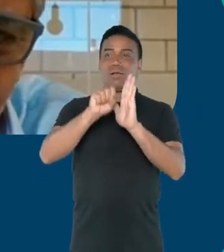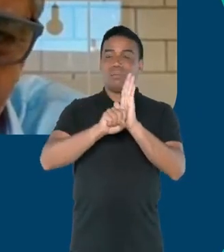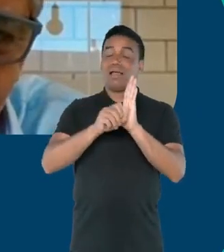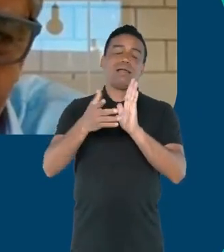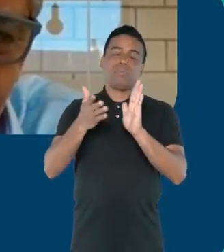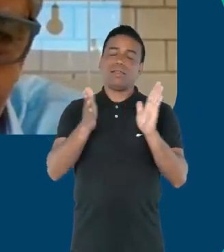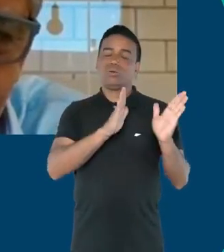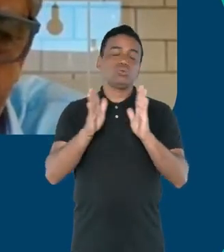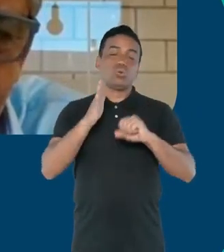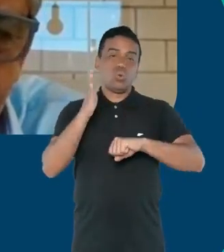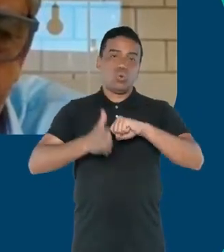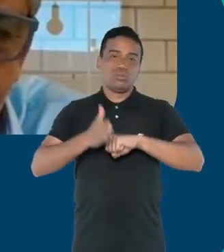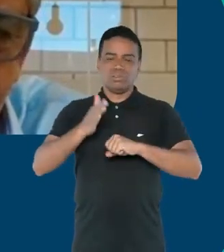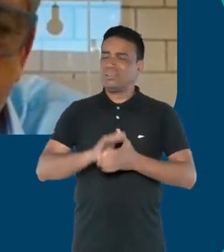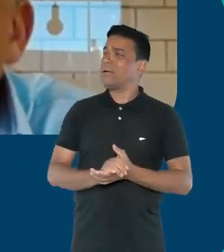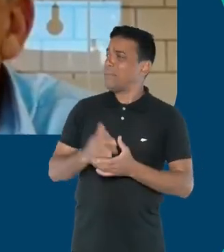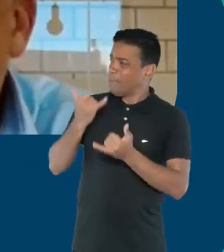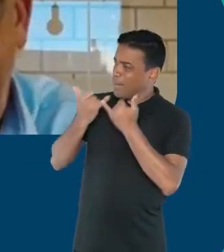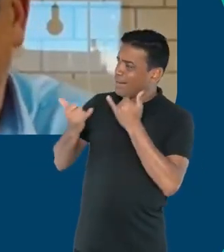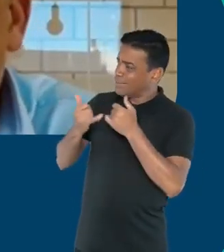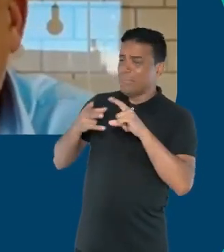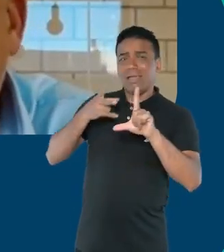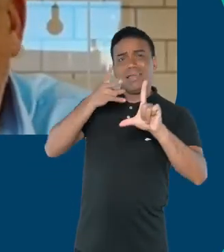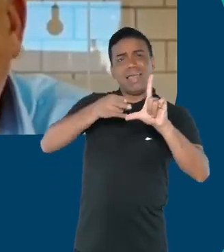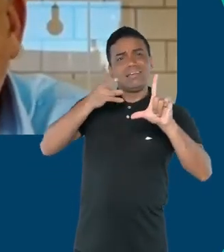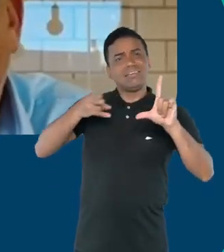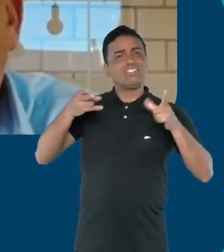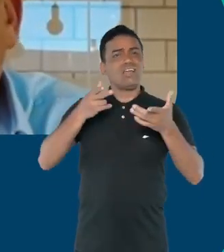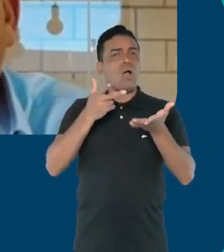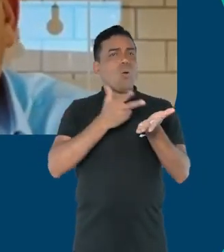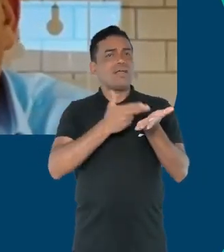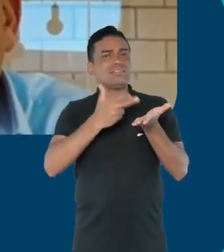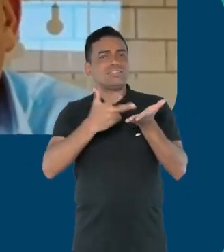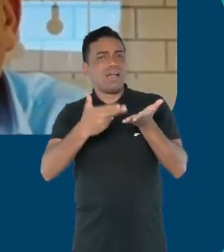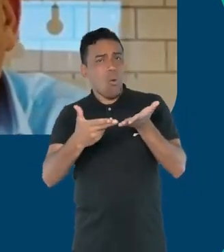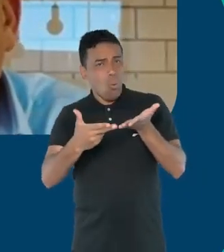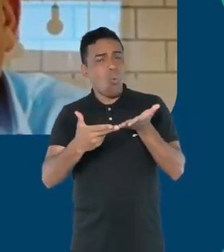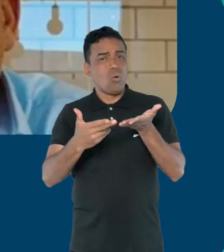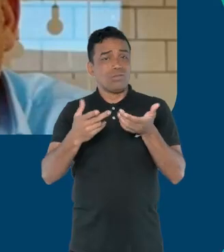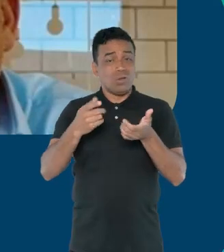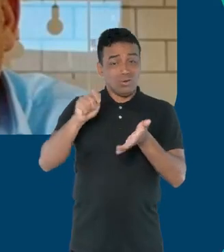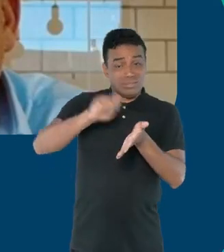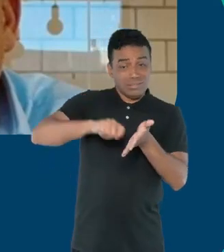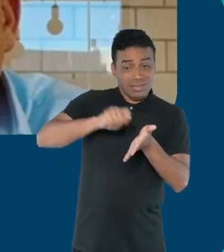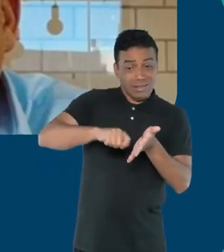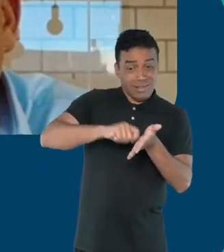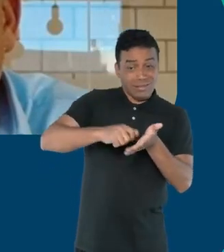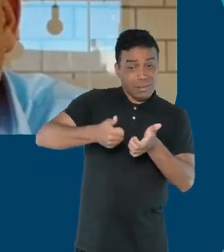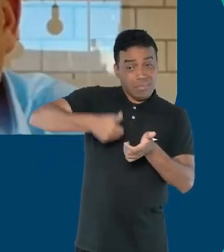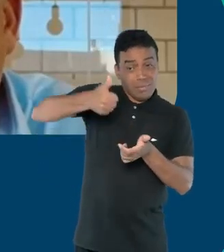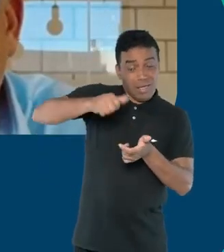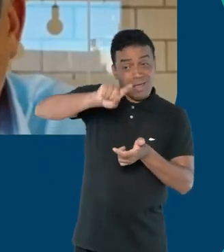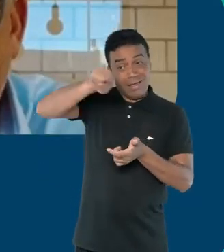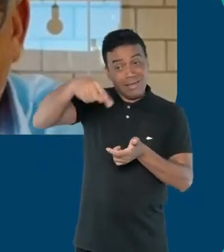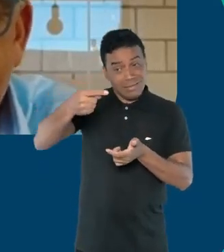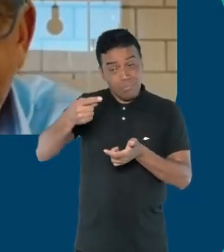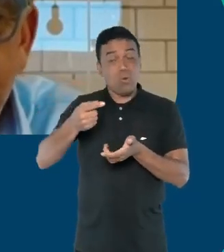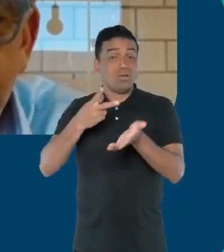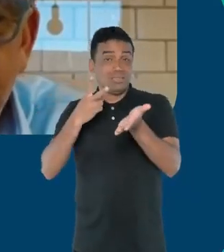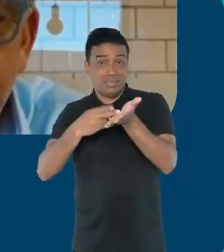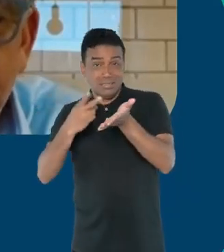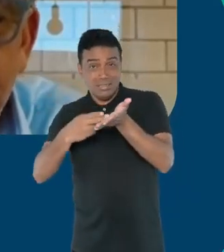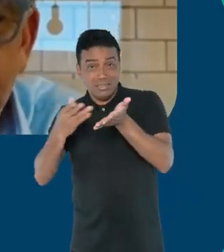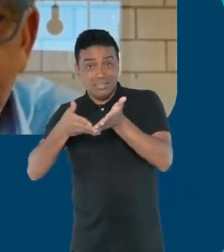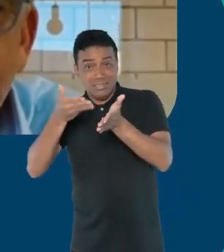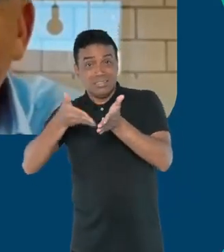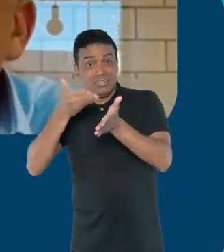um grande trabalho de edição também, né? Você teve um primeiro trabalho de escrita, aí agora você tem um novo trabalho de edição